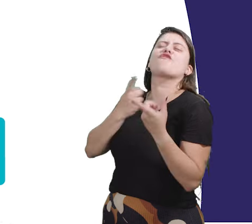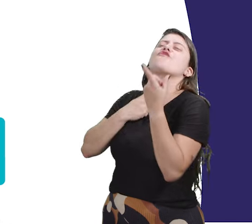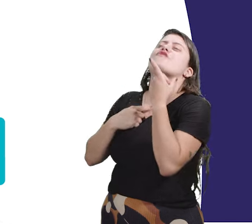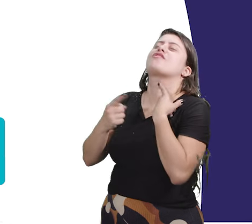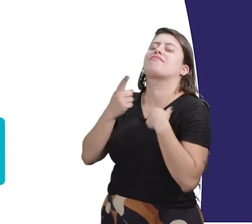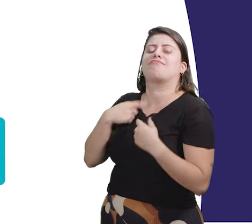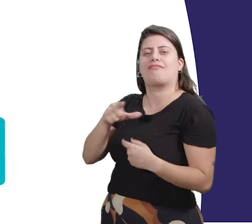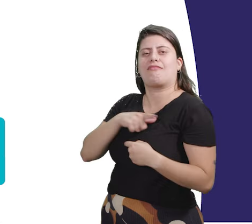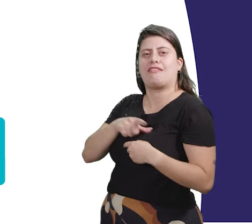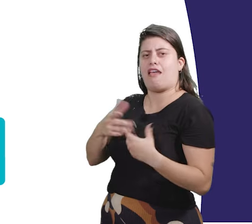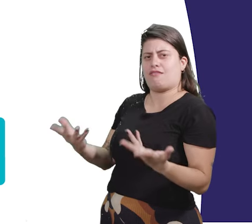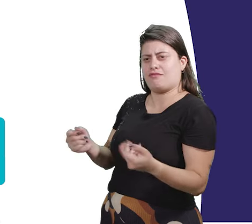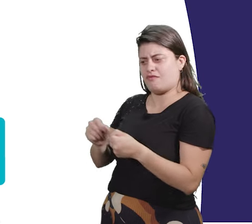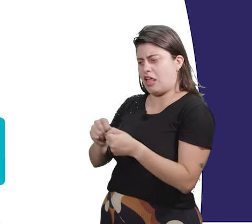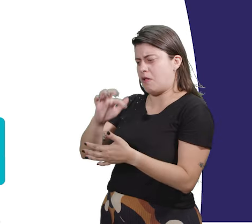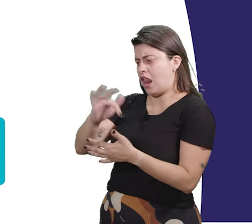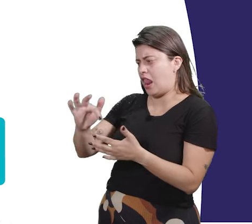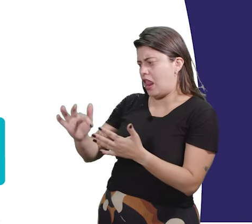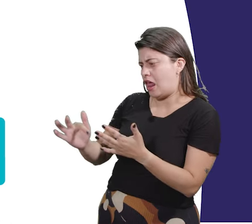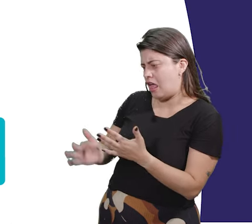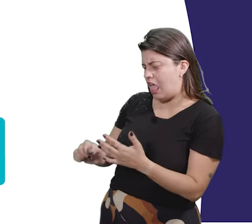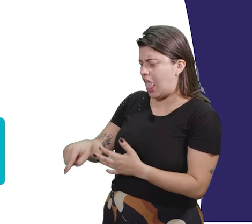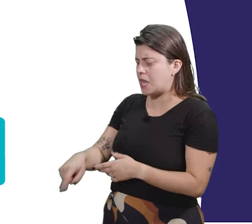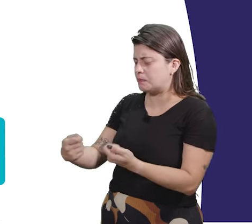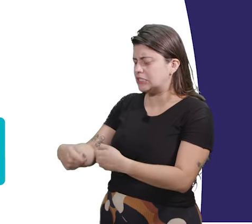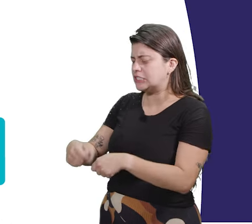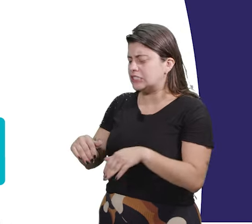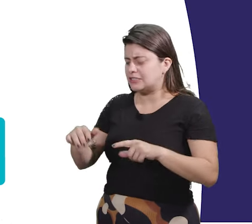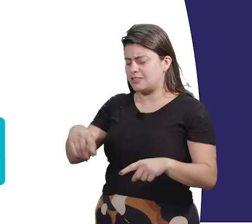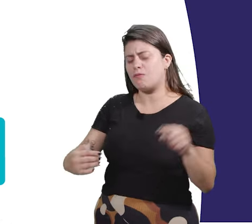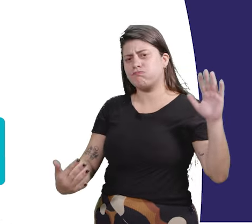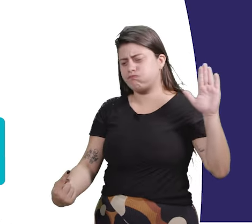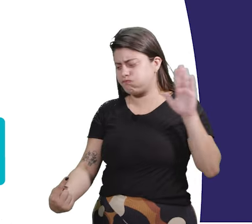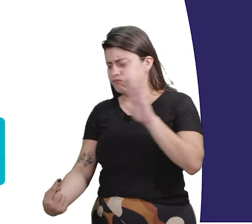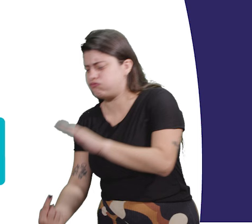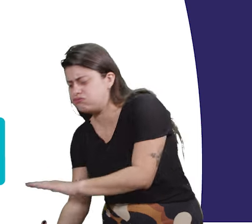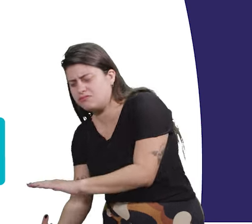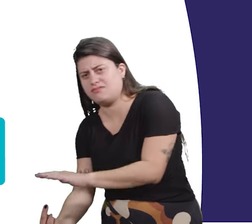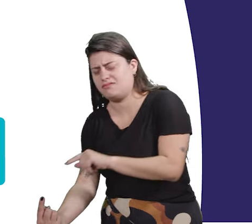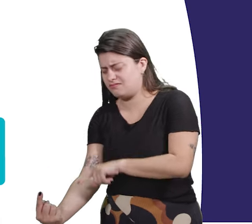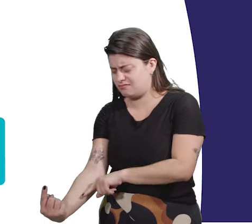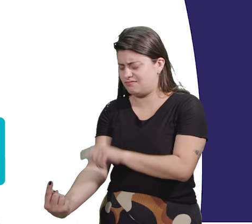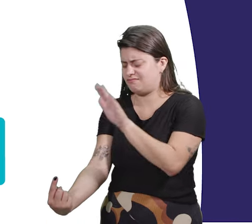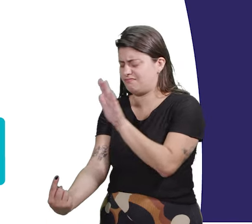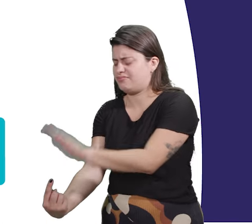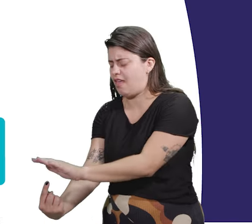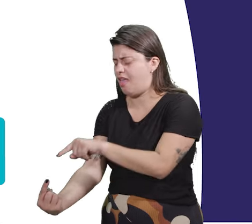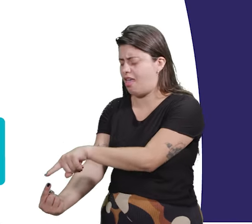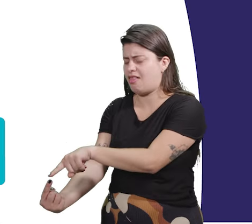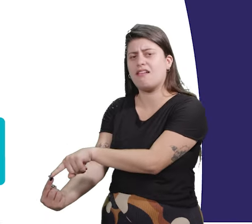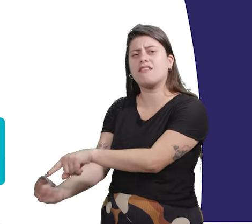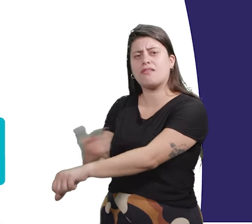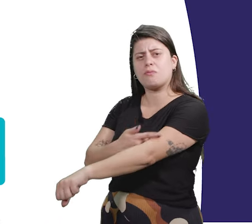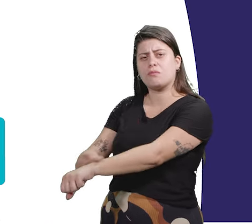dizer assim. Você tem que fazê-la se sentir pior para ela se comportar bem. Né? Eu